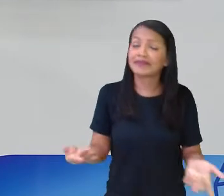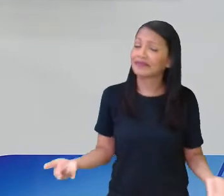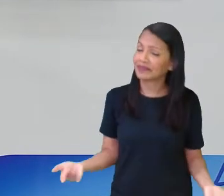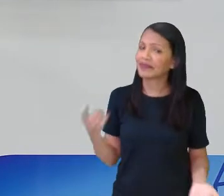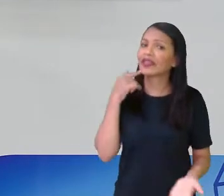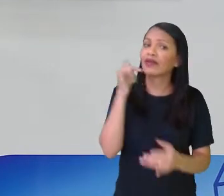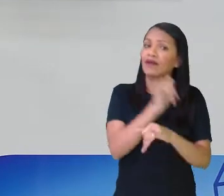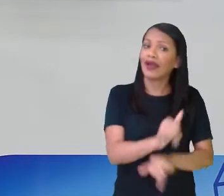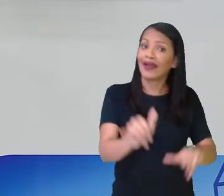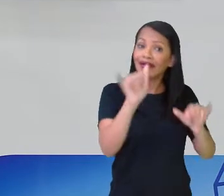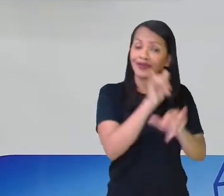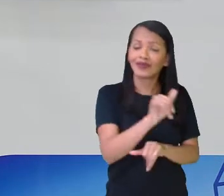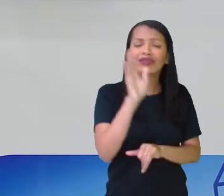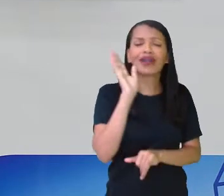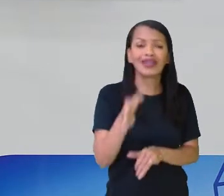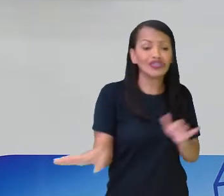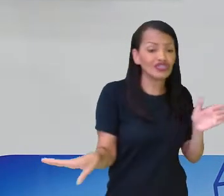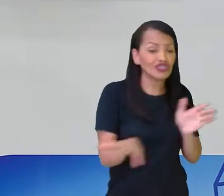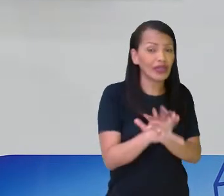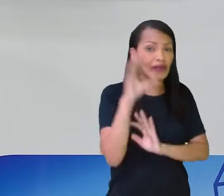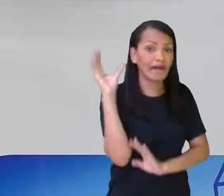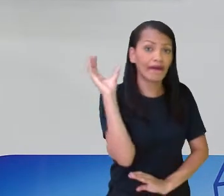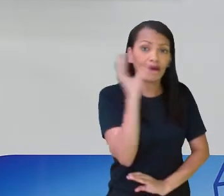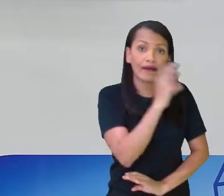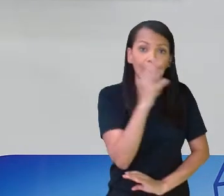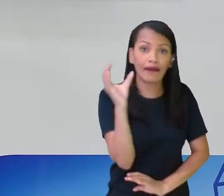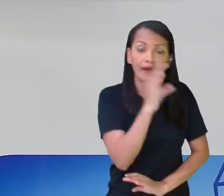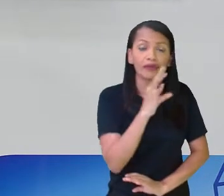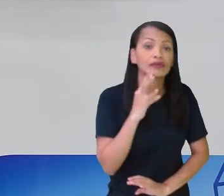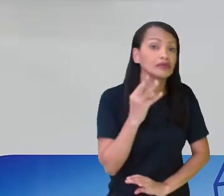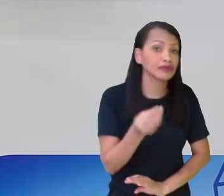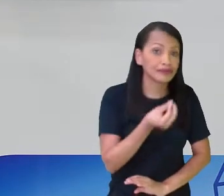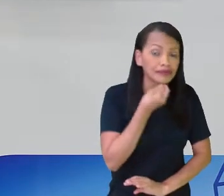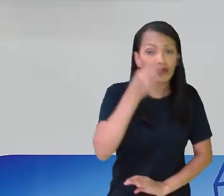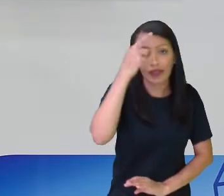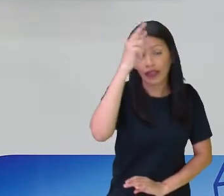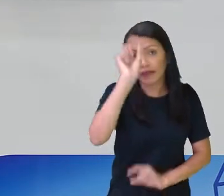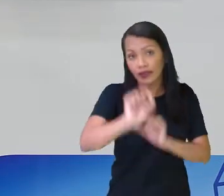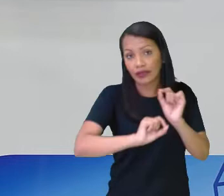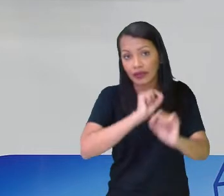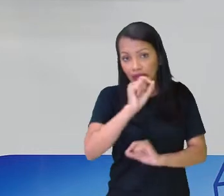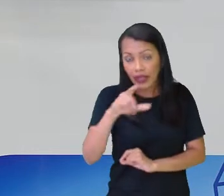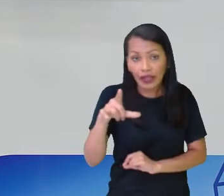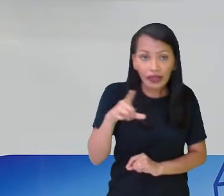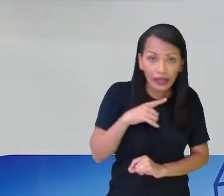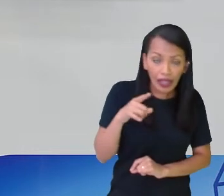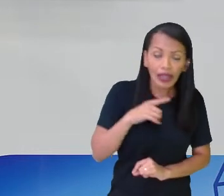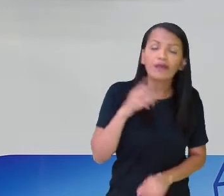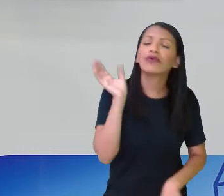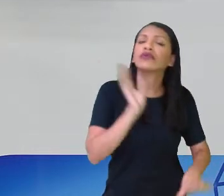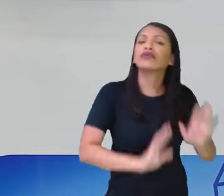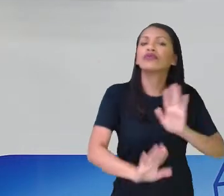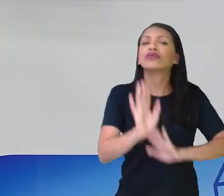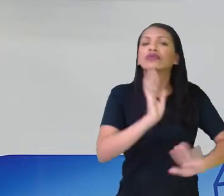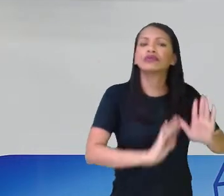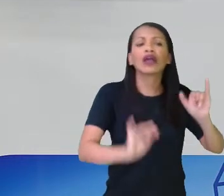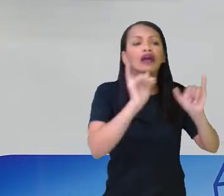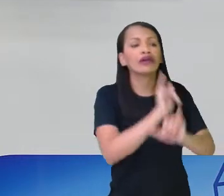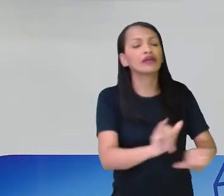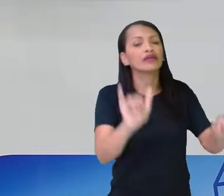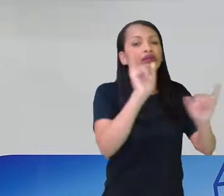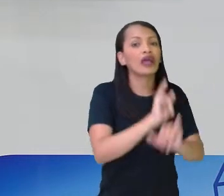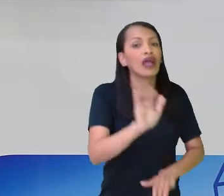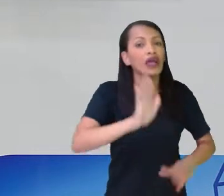as notícias chegam bem mais rápidas assim ao nosso conhecimento. Lembrando que temos que ter cuidado quando vamos divulgar,